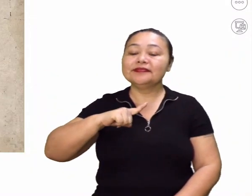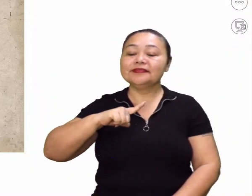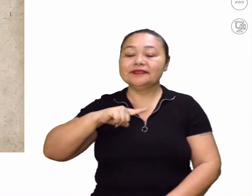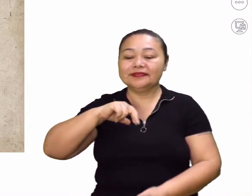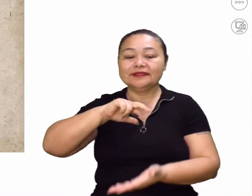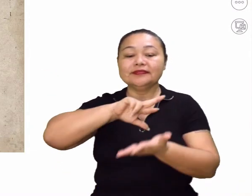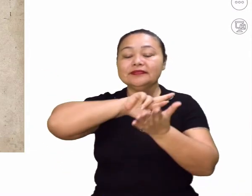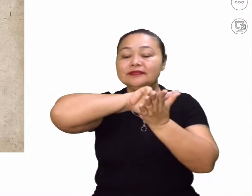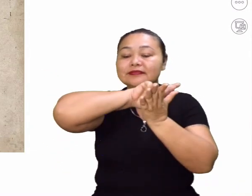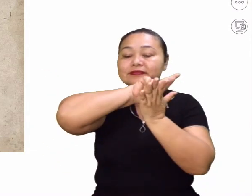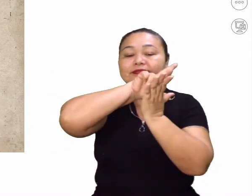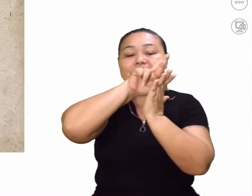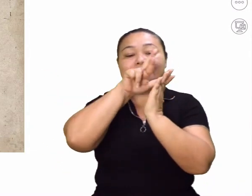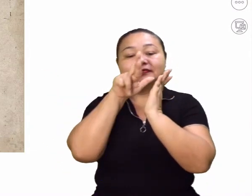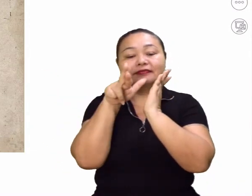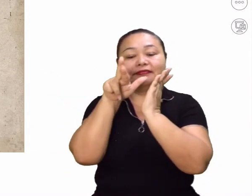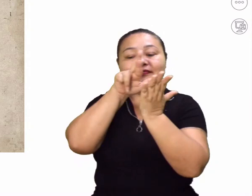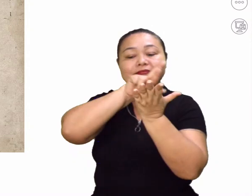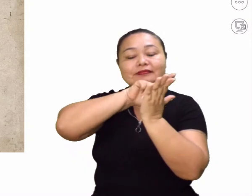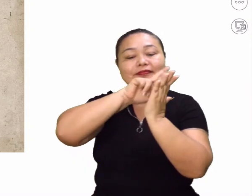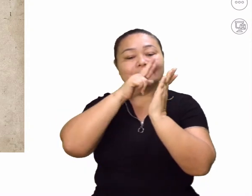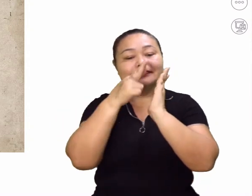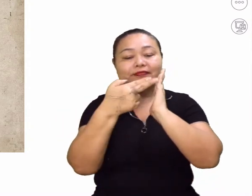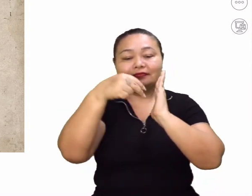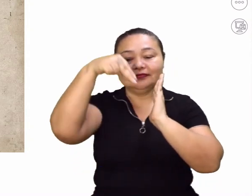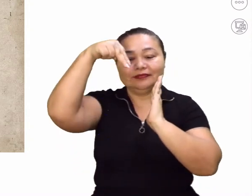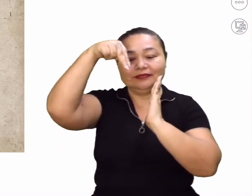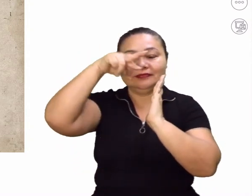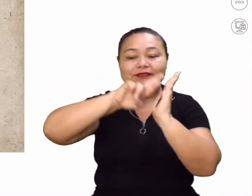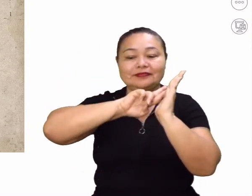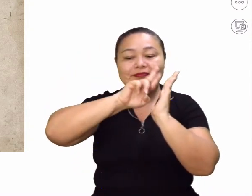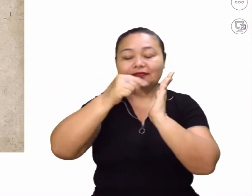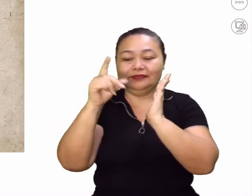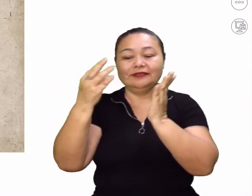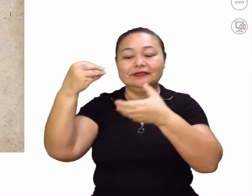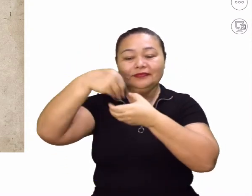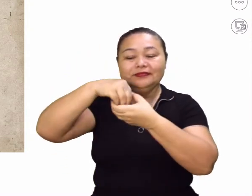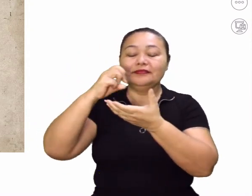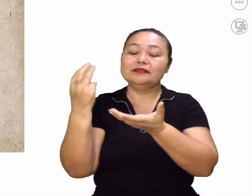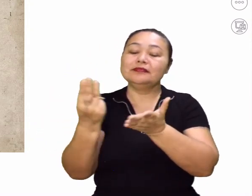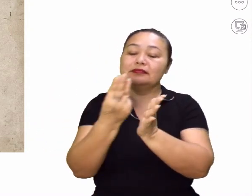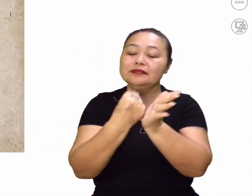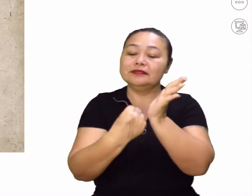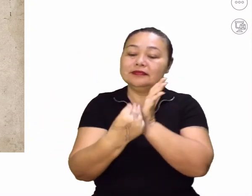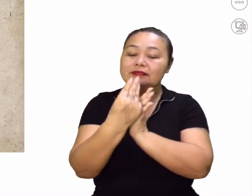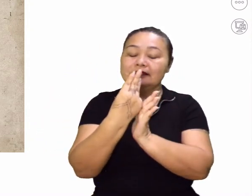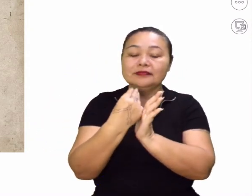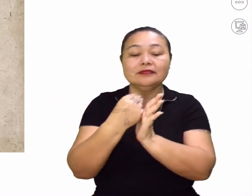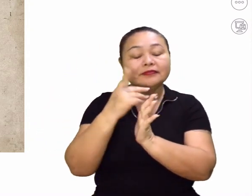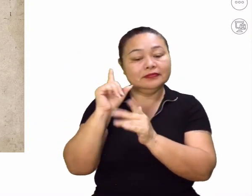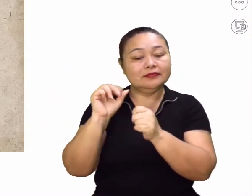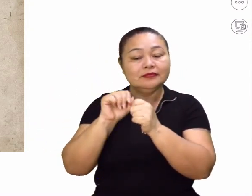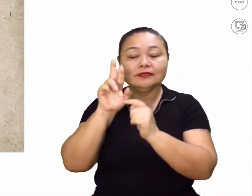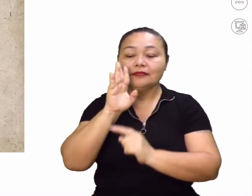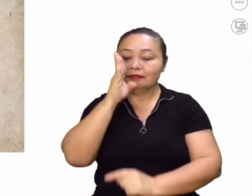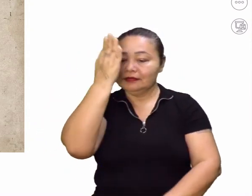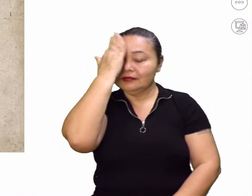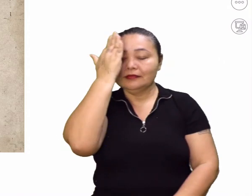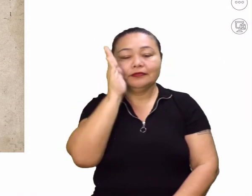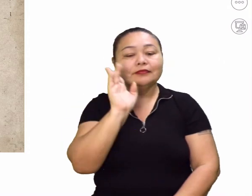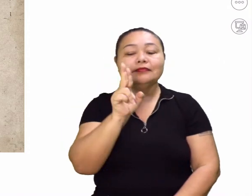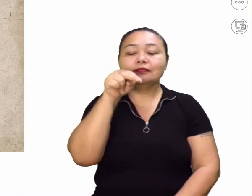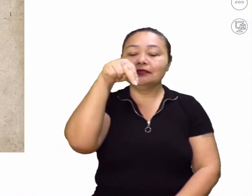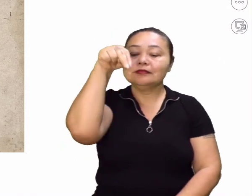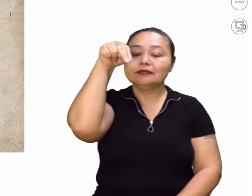Jorge? É isso aí. Então, para a época, isso aí está nos mapas, né? Seria uma grande referência para saber onde é que